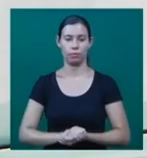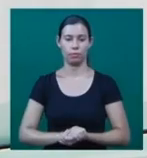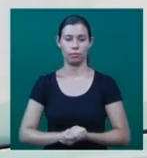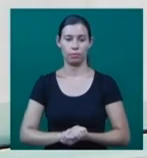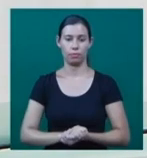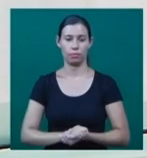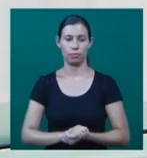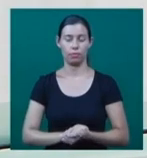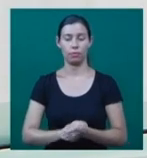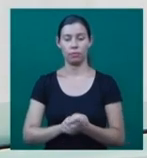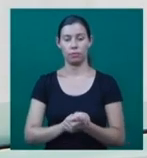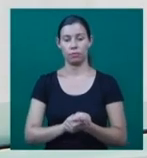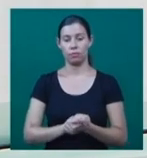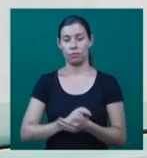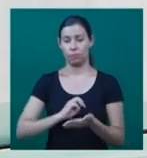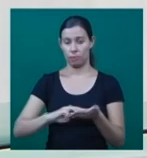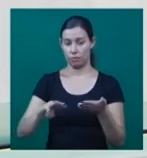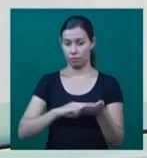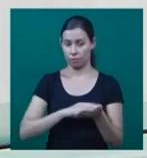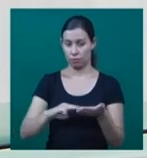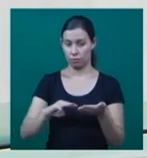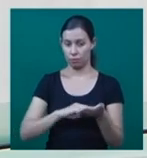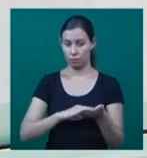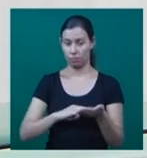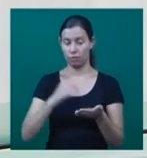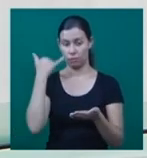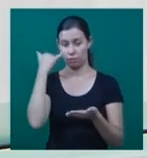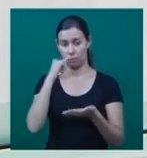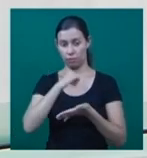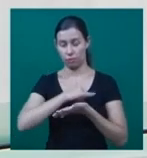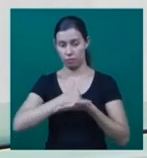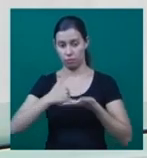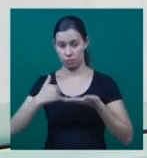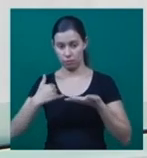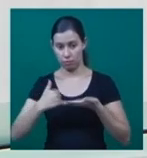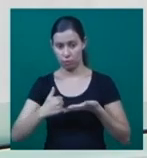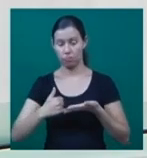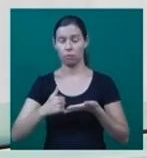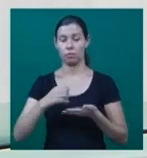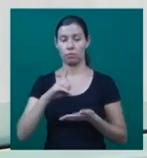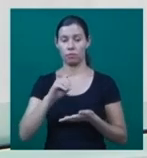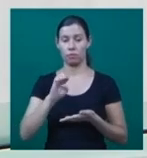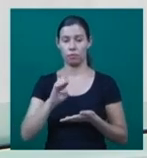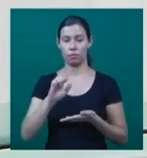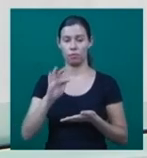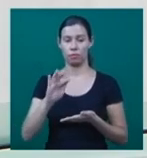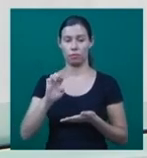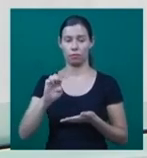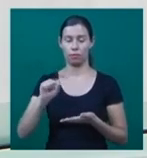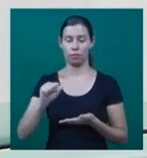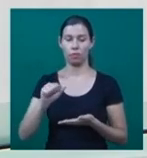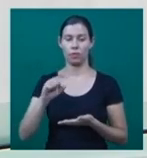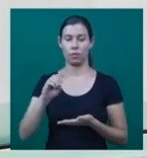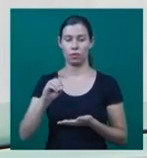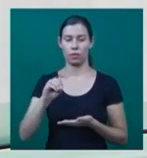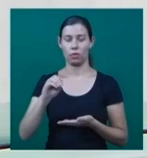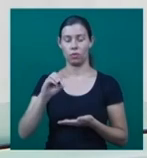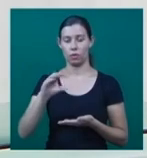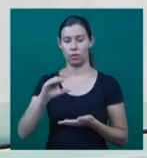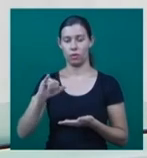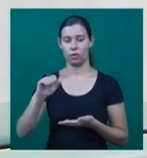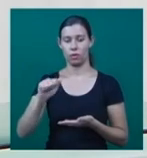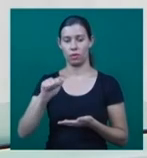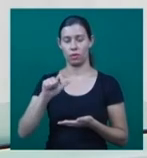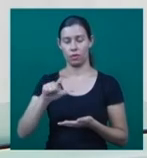A Secretaria Municipal de Prevenção às Drogas, Defesa Social e Defesa Civil está realizando uma campanha nas escolas públicas de